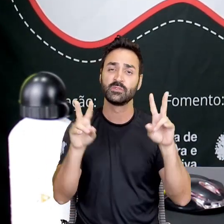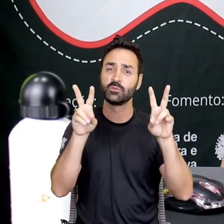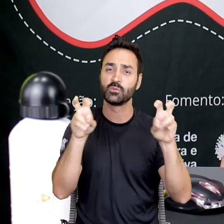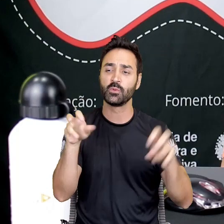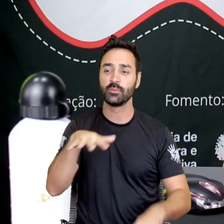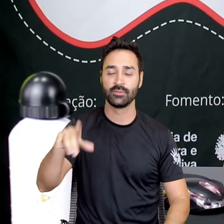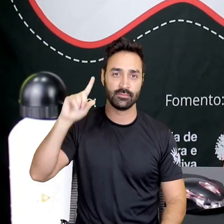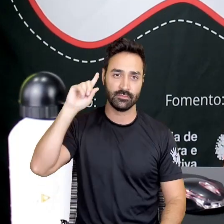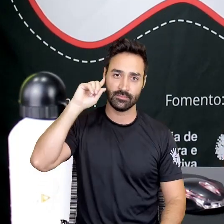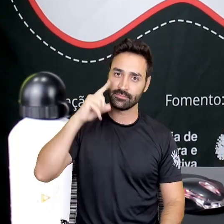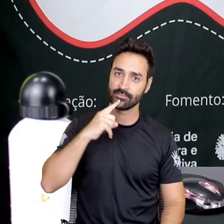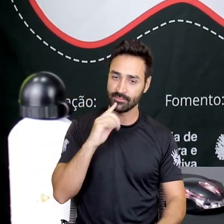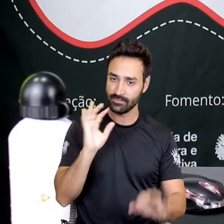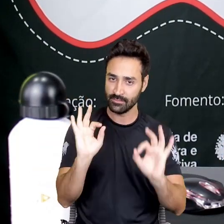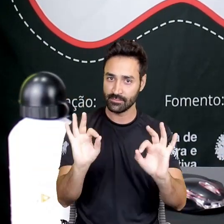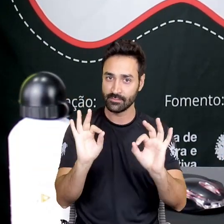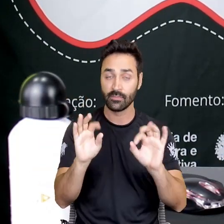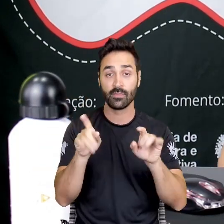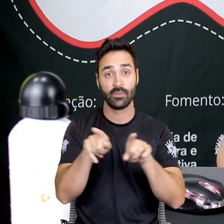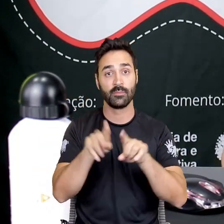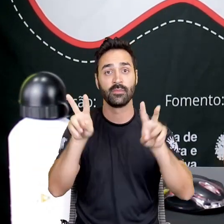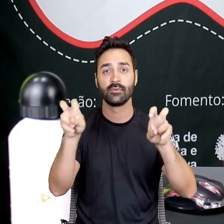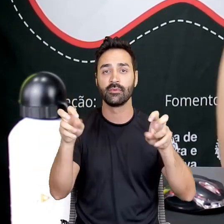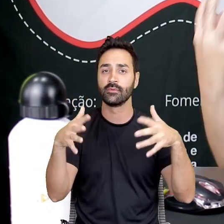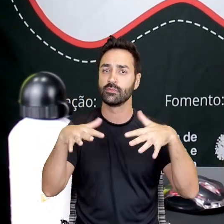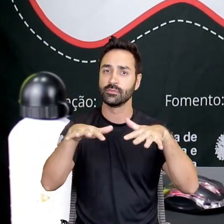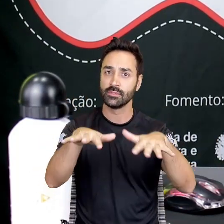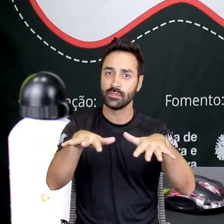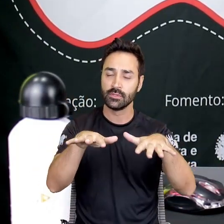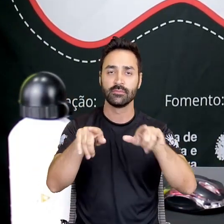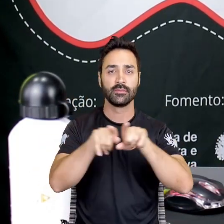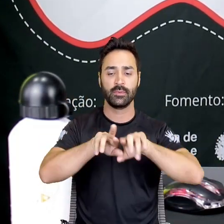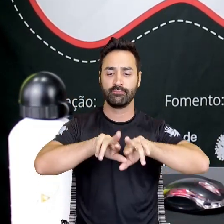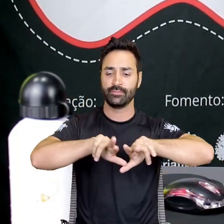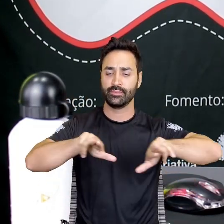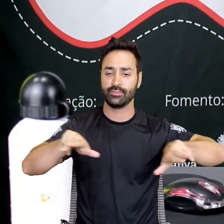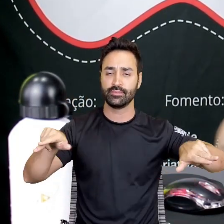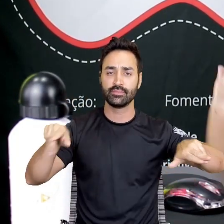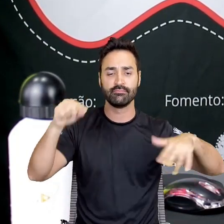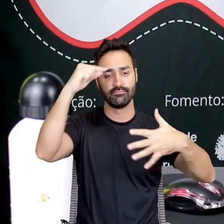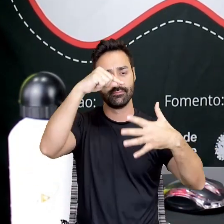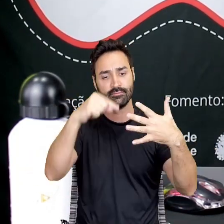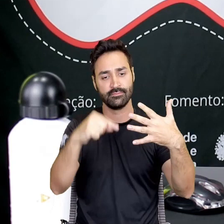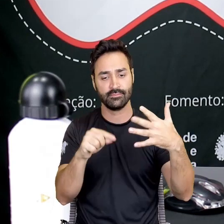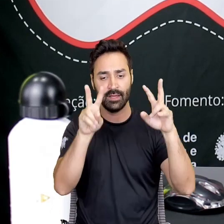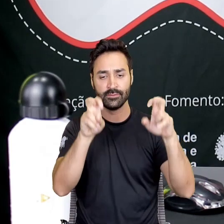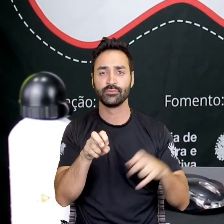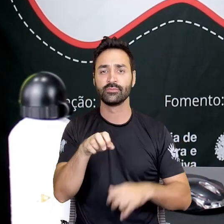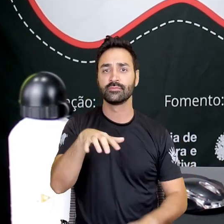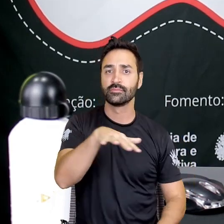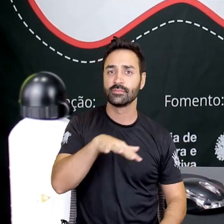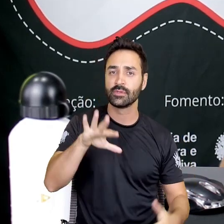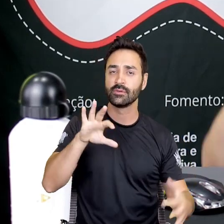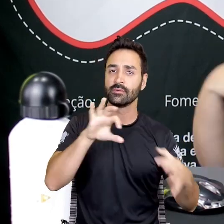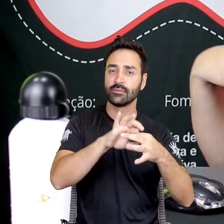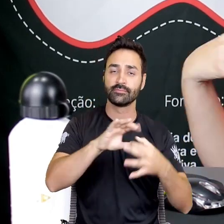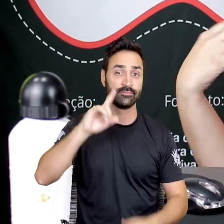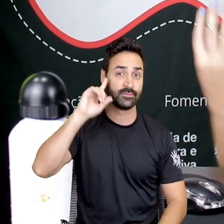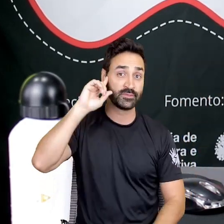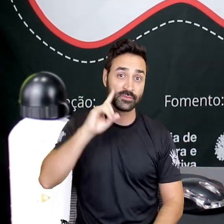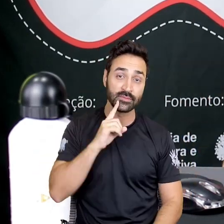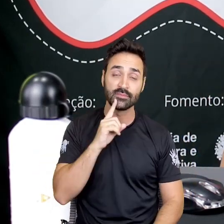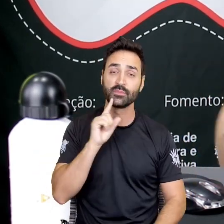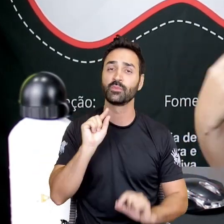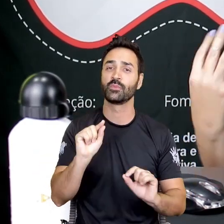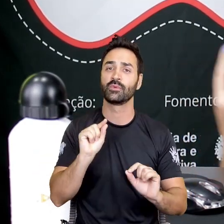surdez e à inclusão e a todas as questões que estão permeando a questão da surdez para a gente